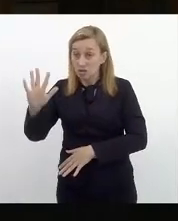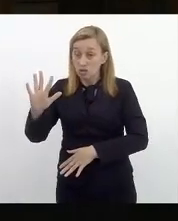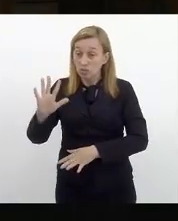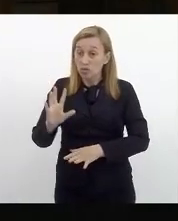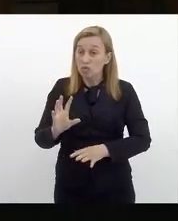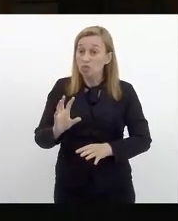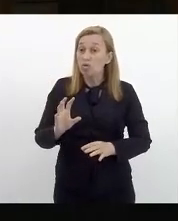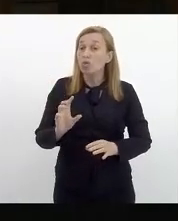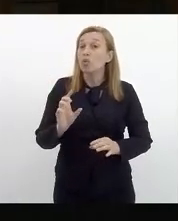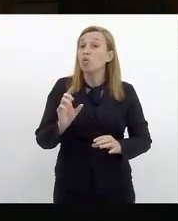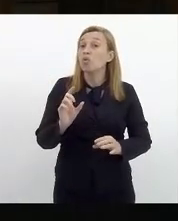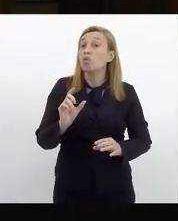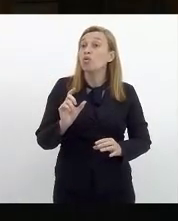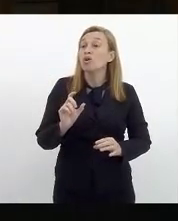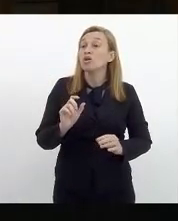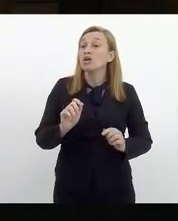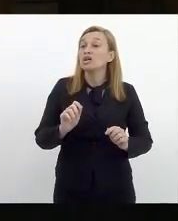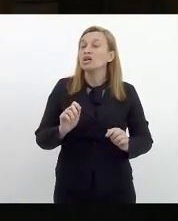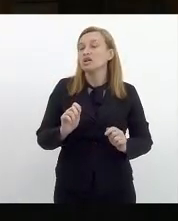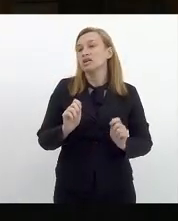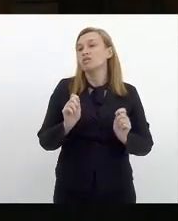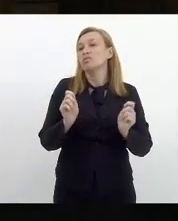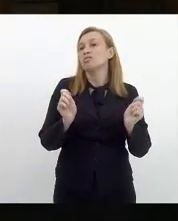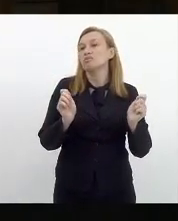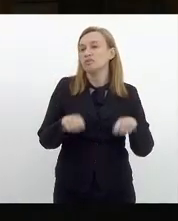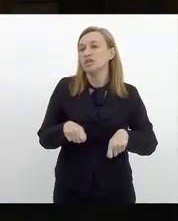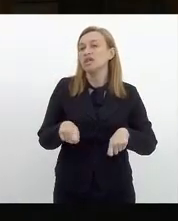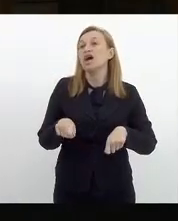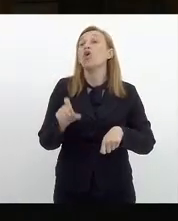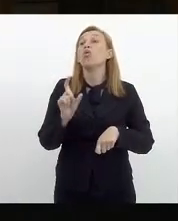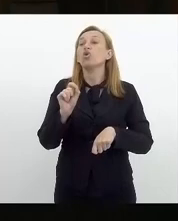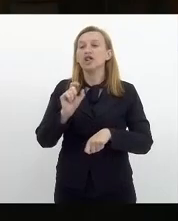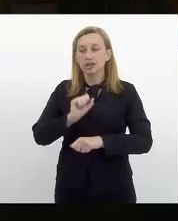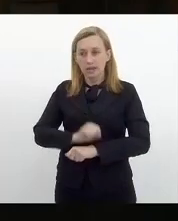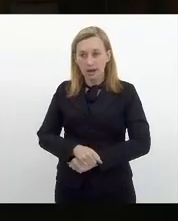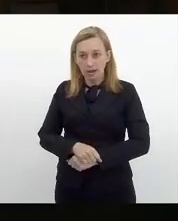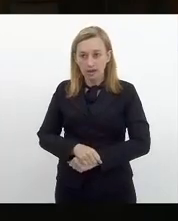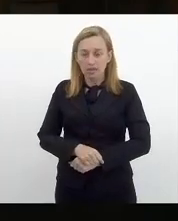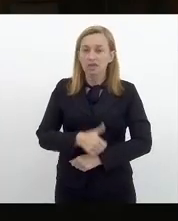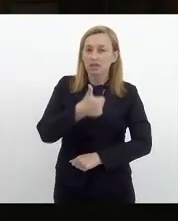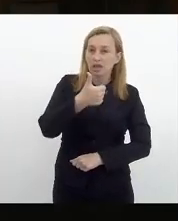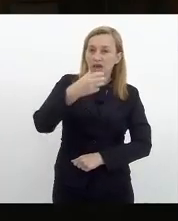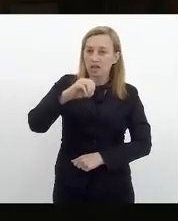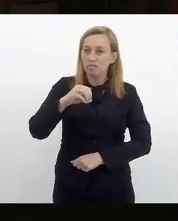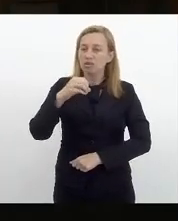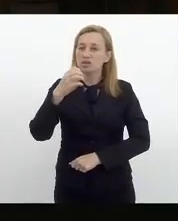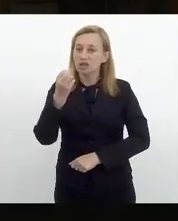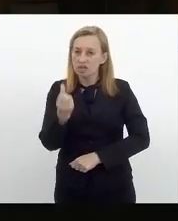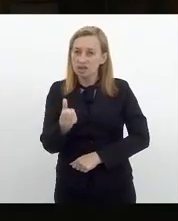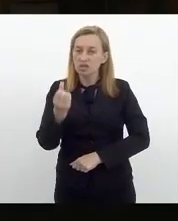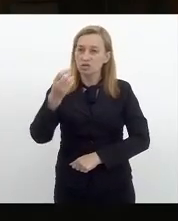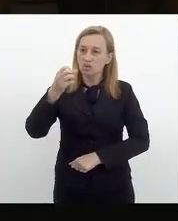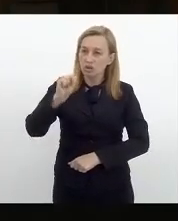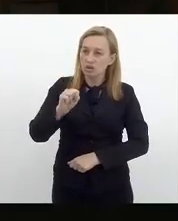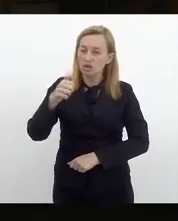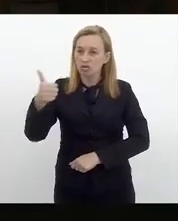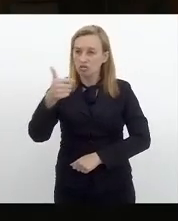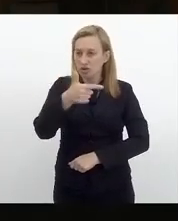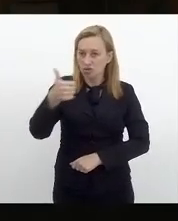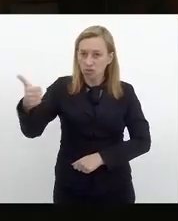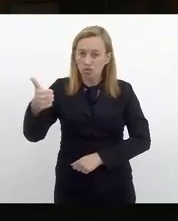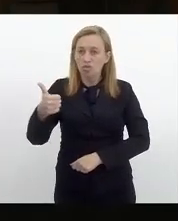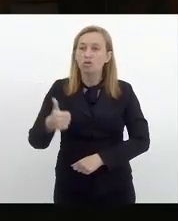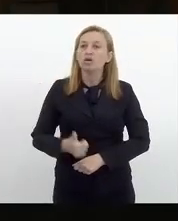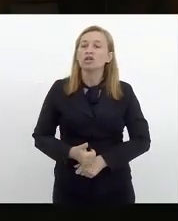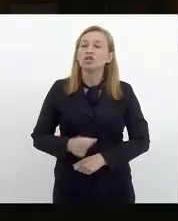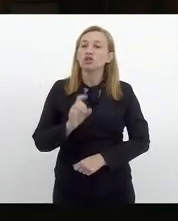couber e foi depois mais à frente definido no decreto 10.681 de 21 é